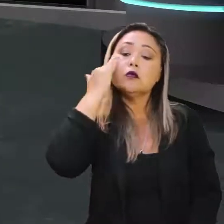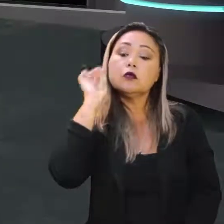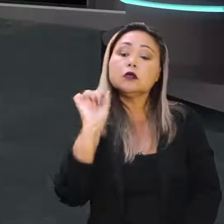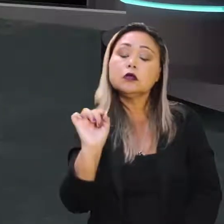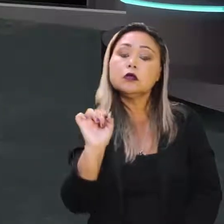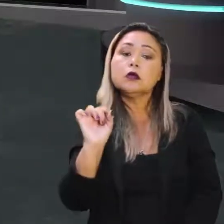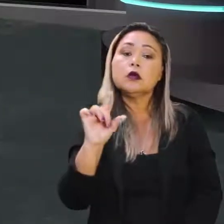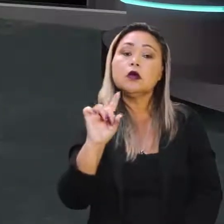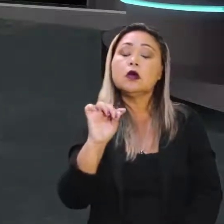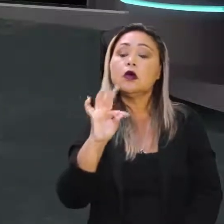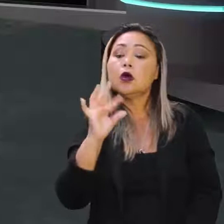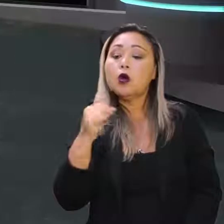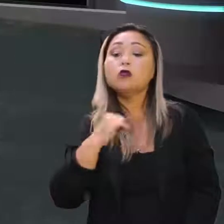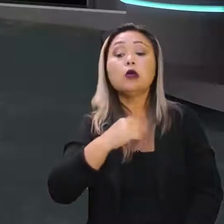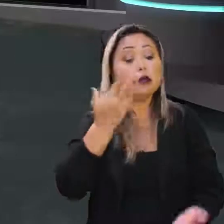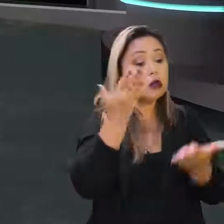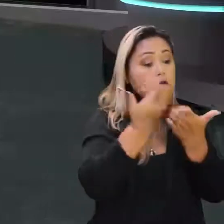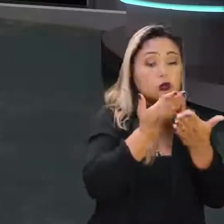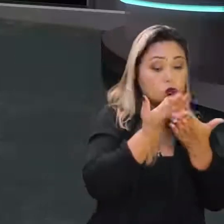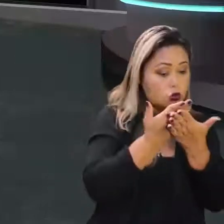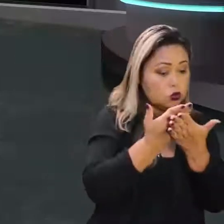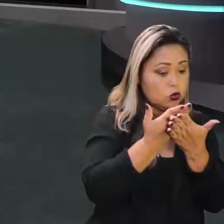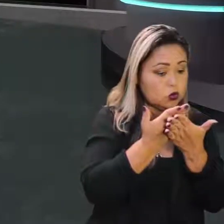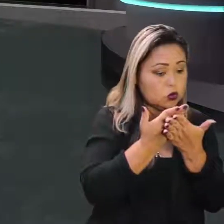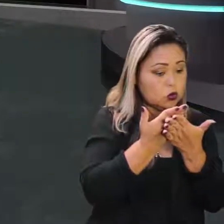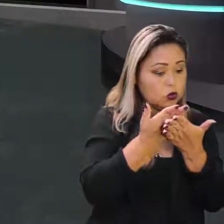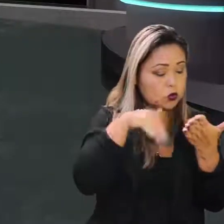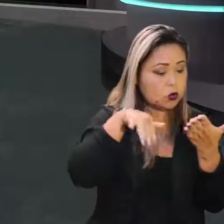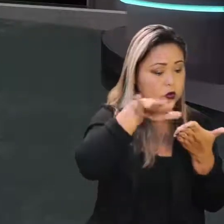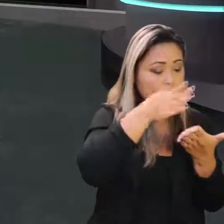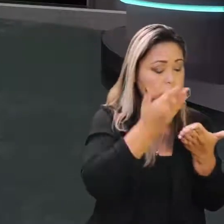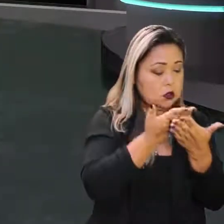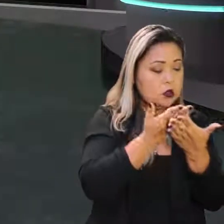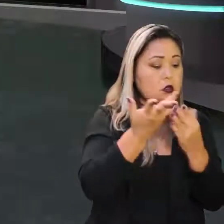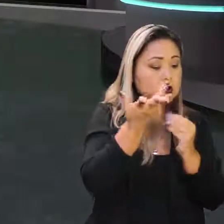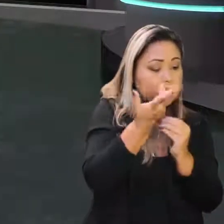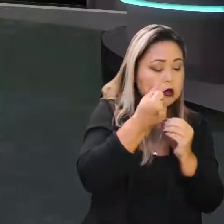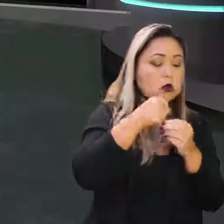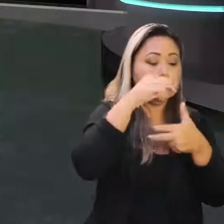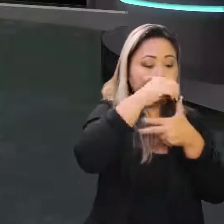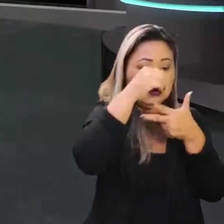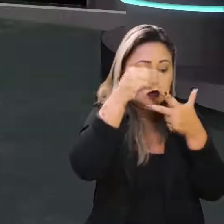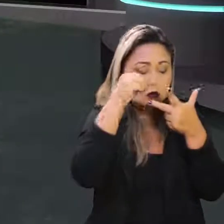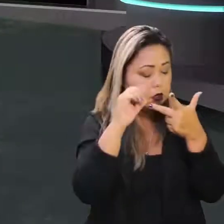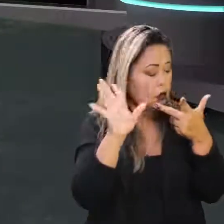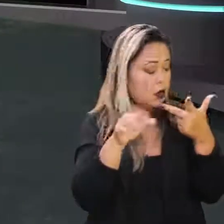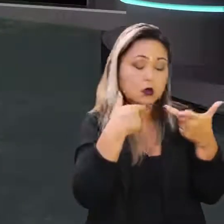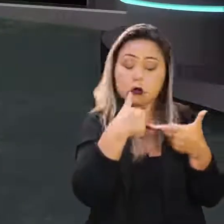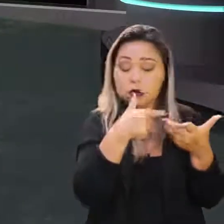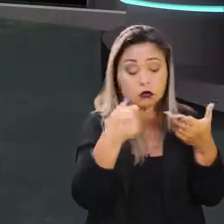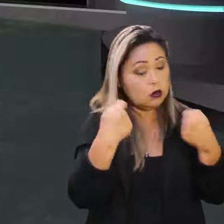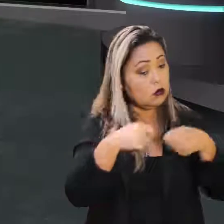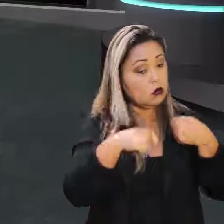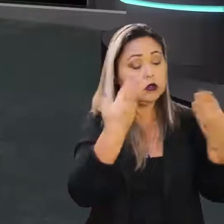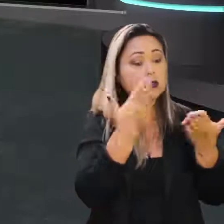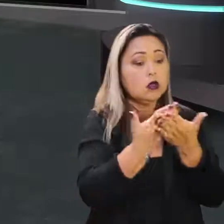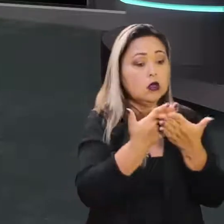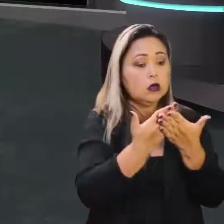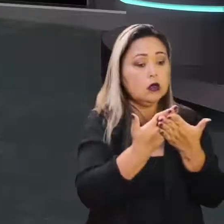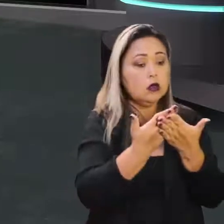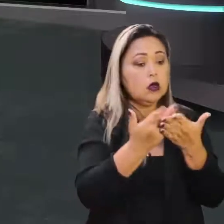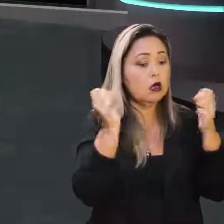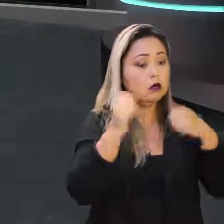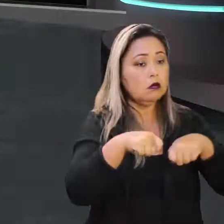que nós temos uma parte de estudo, por causa da história da arte, por causa do Enem, por causa de tudo que você precisa estudar